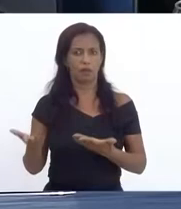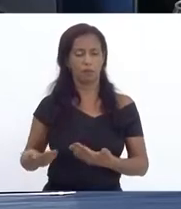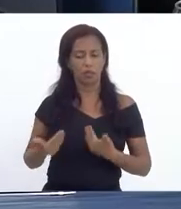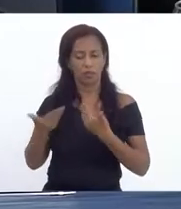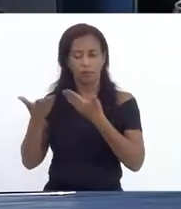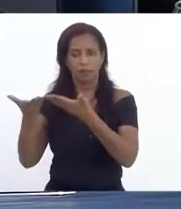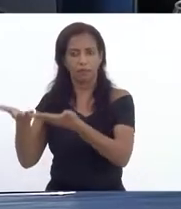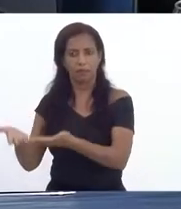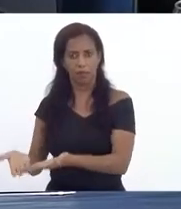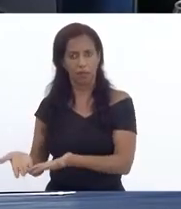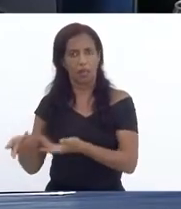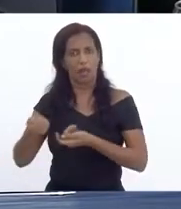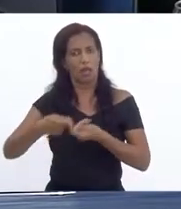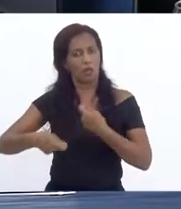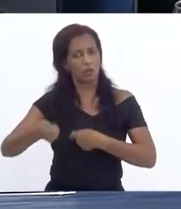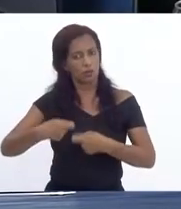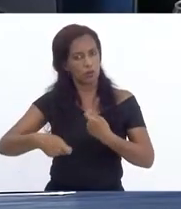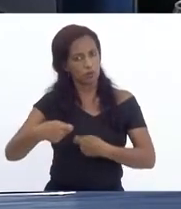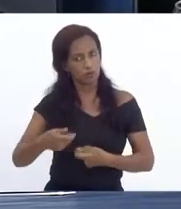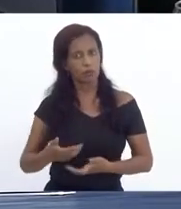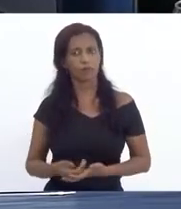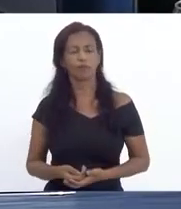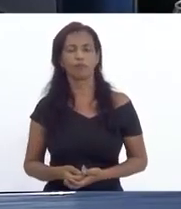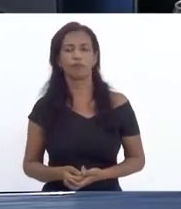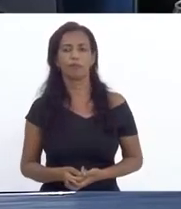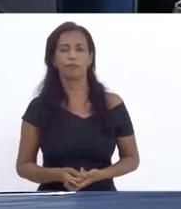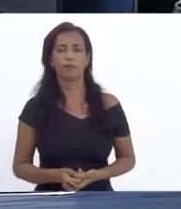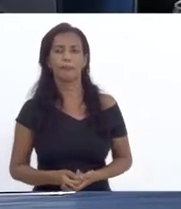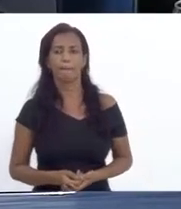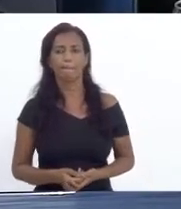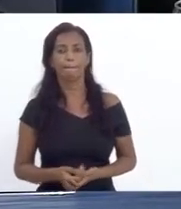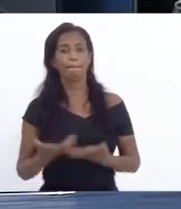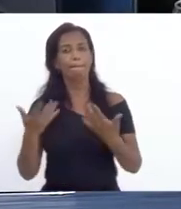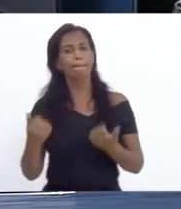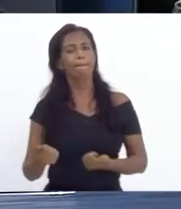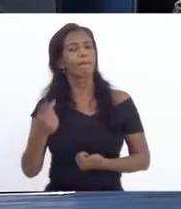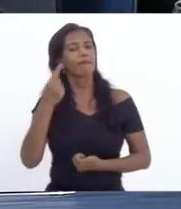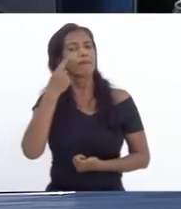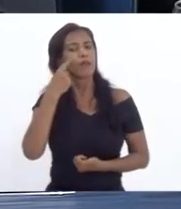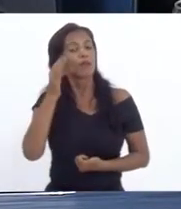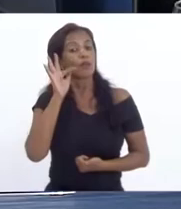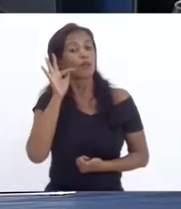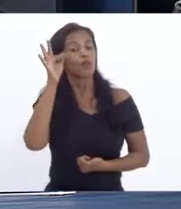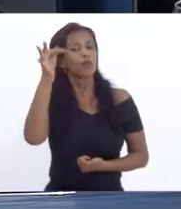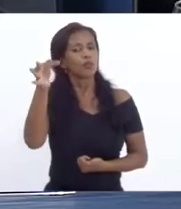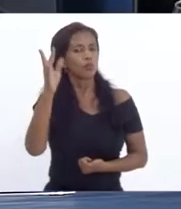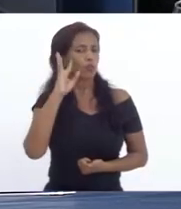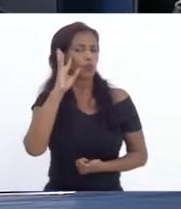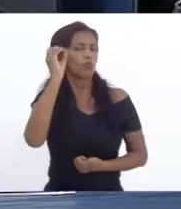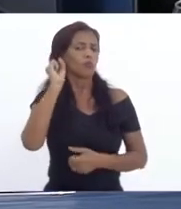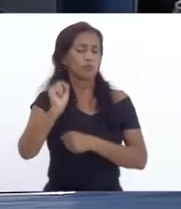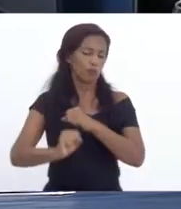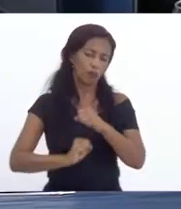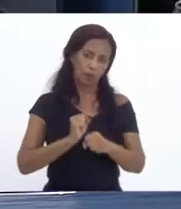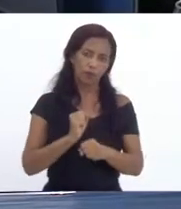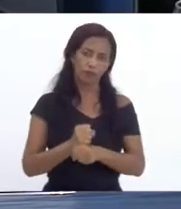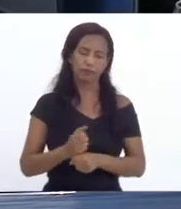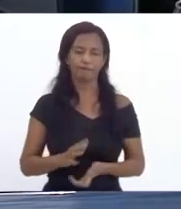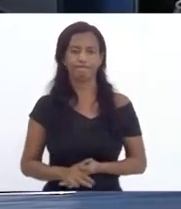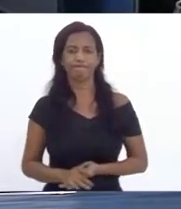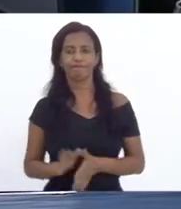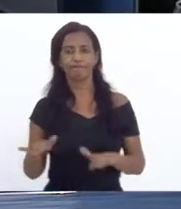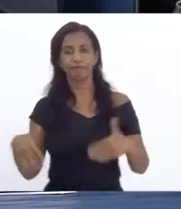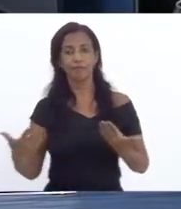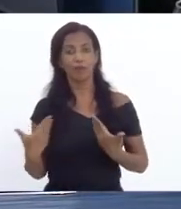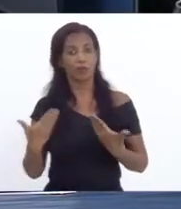passar a administração e vamos ver o futuro. Mas a gente vai decidir isso mais para o ano que vem. Então,